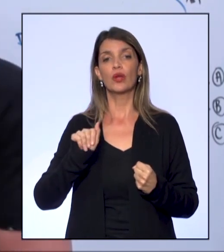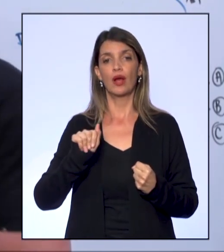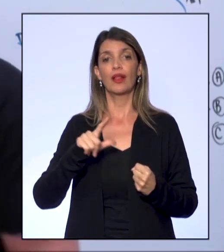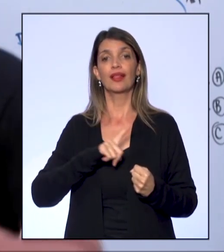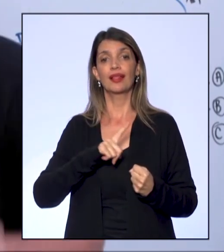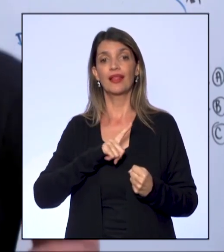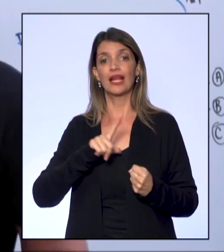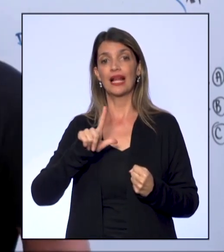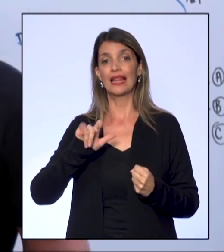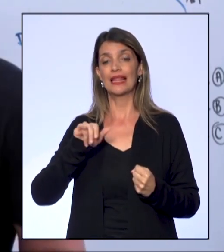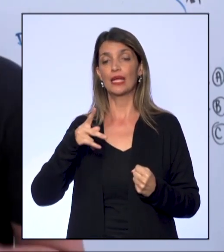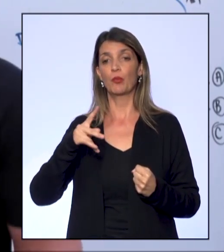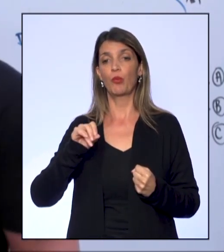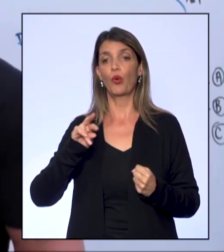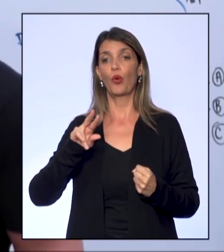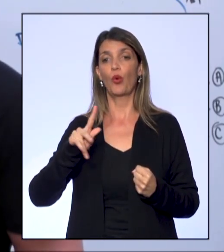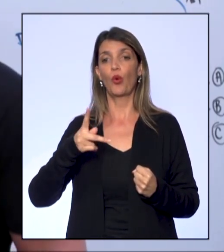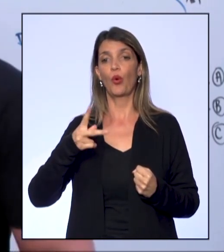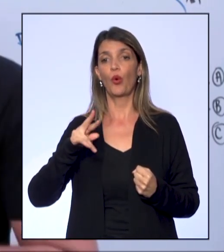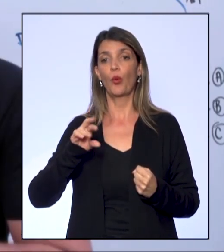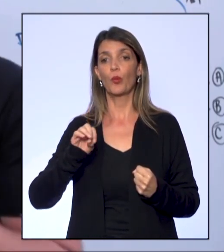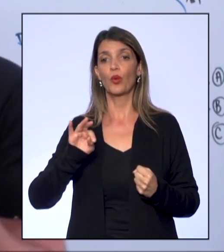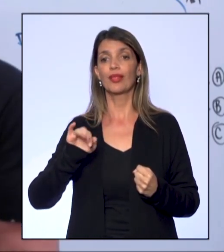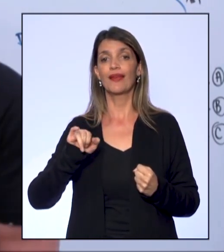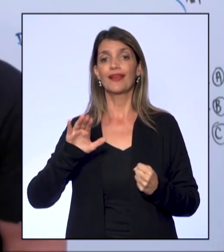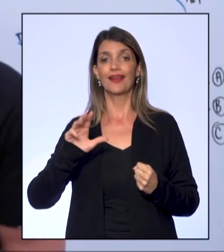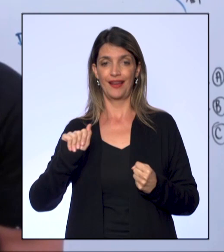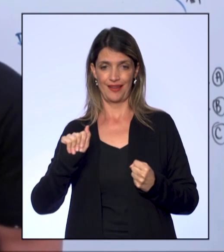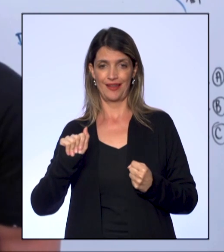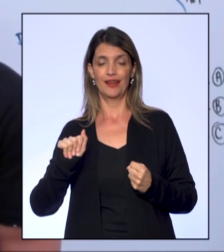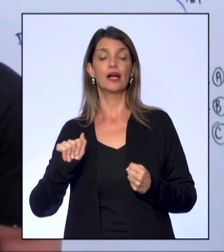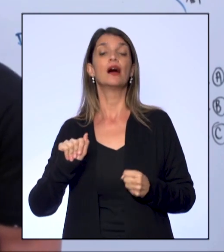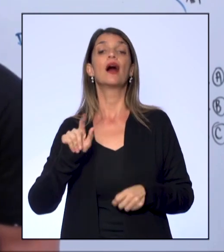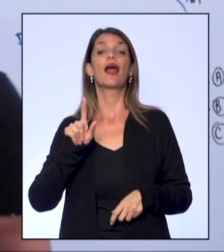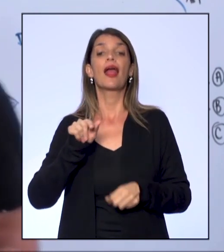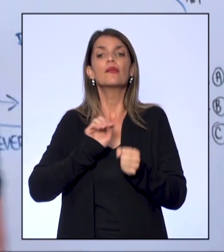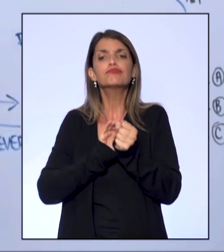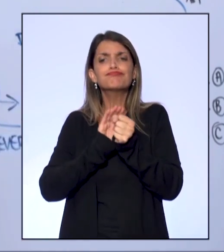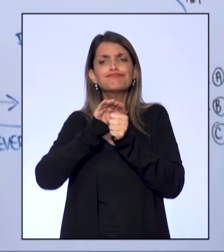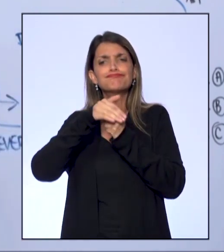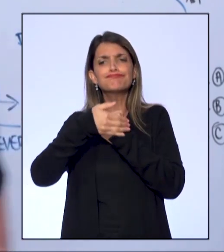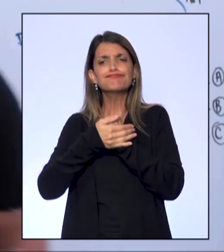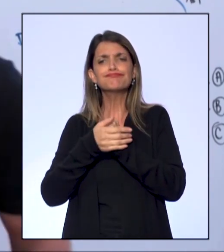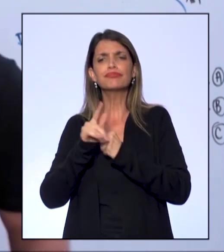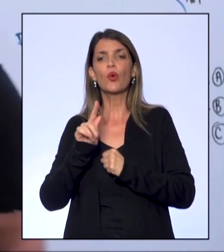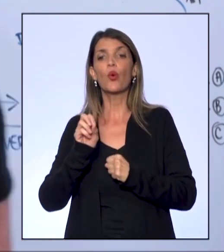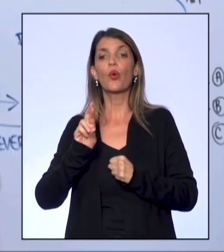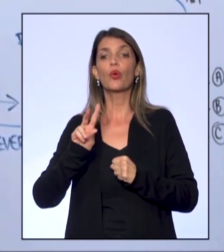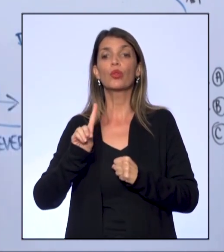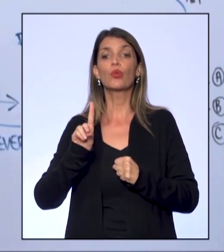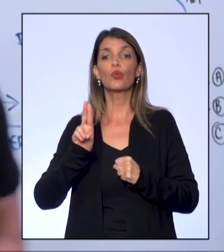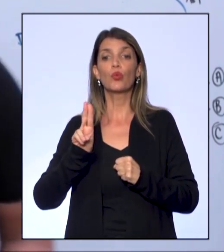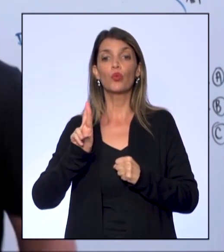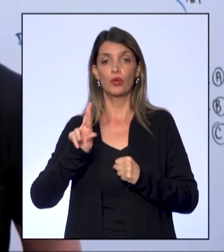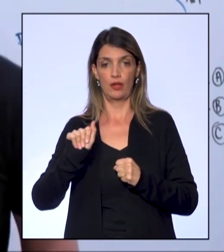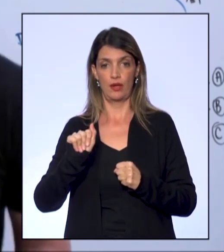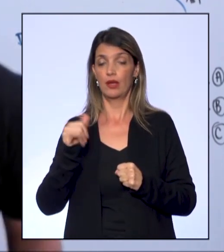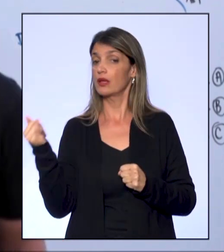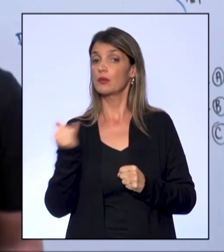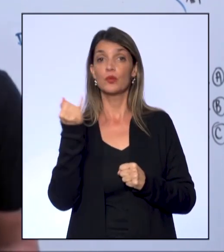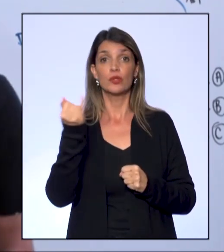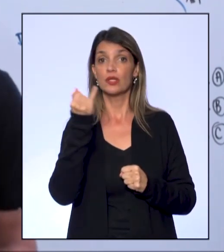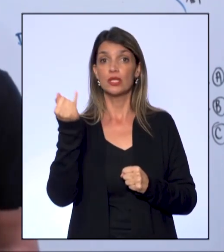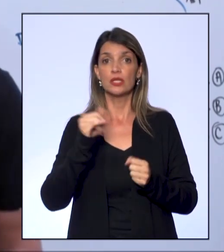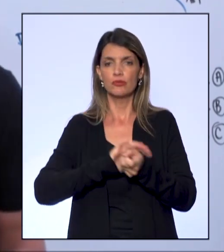diz que ela é lipoproteica, galera. Lipoproteica. Mas é essa camada de gordura. Galera, é por isso que é importante